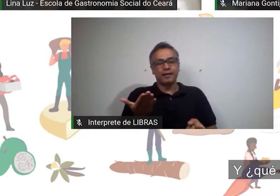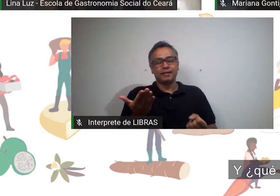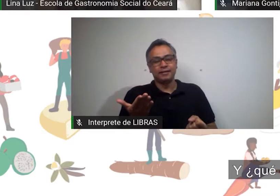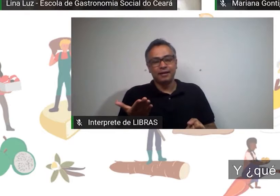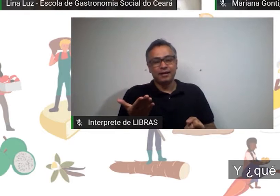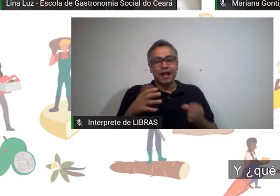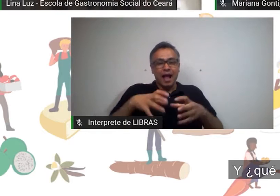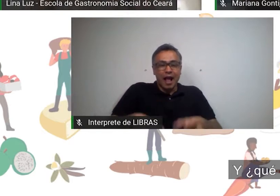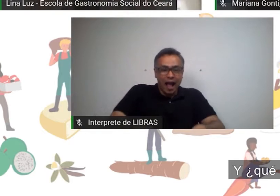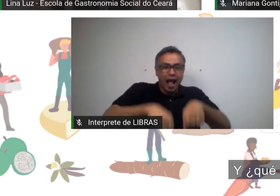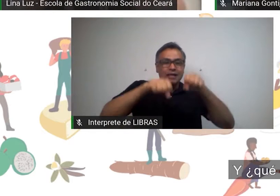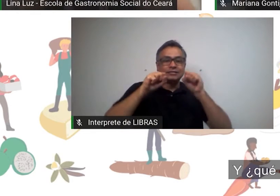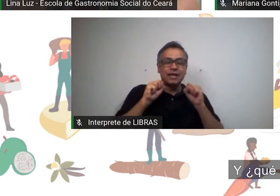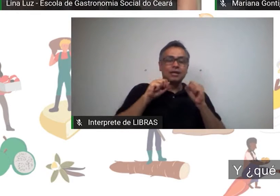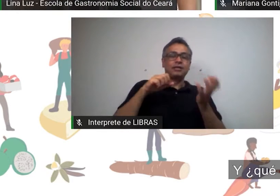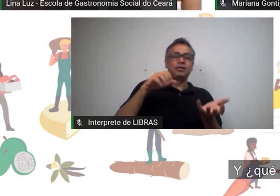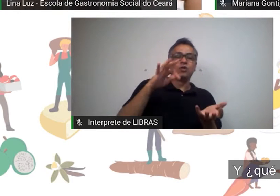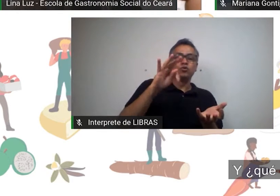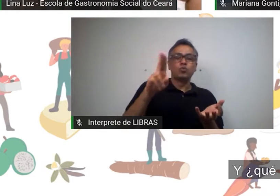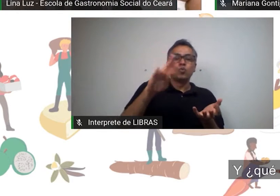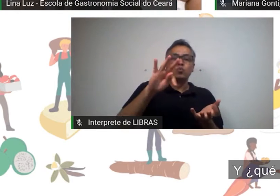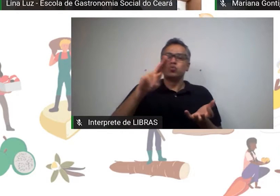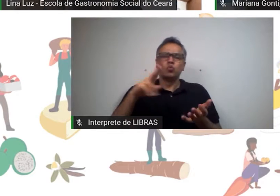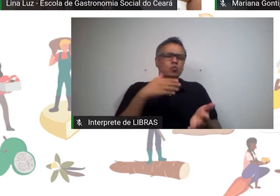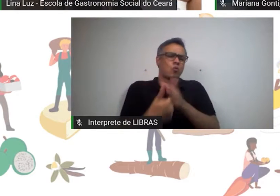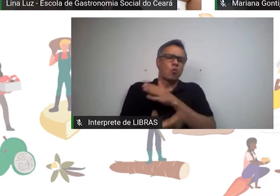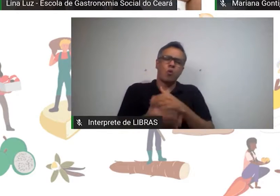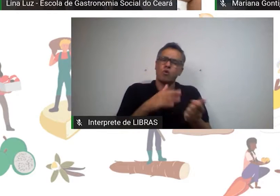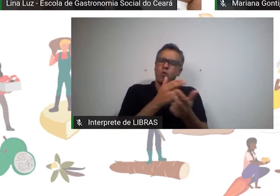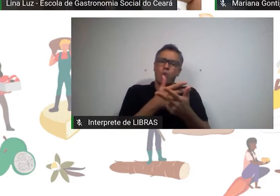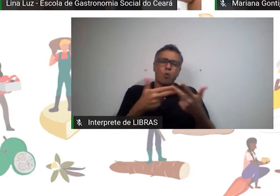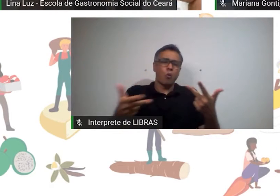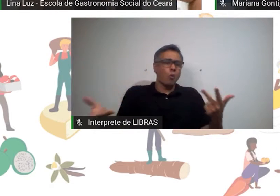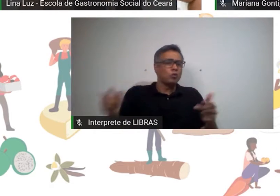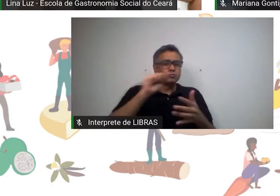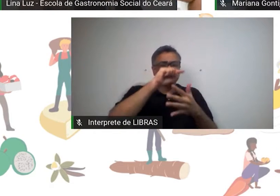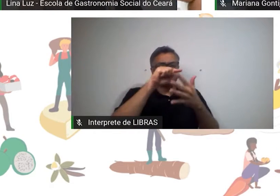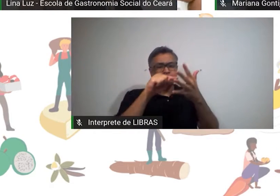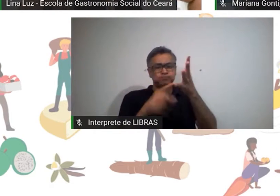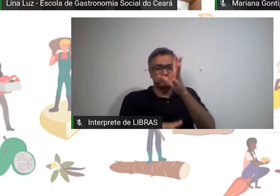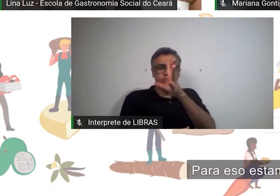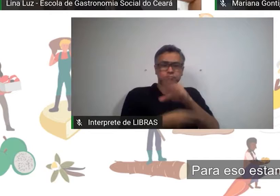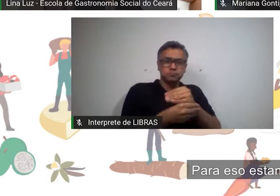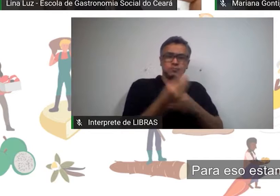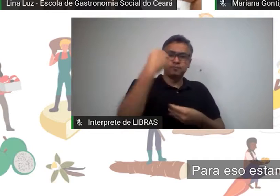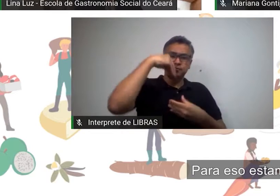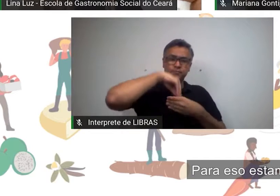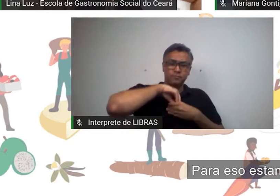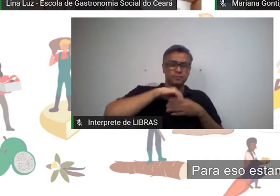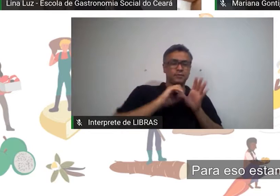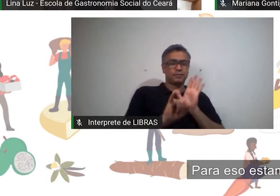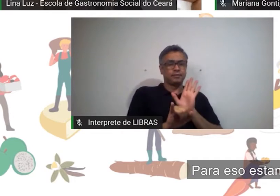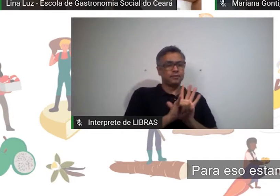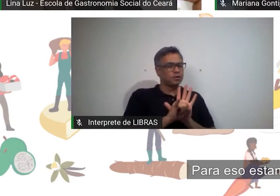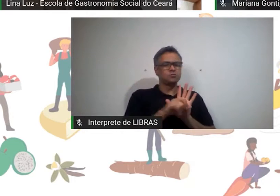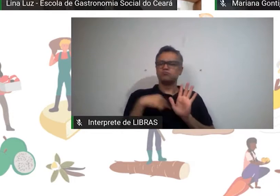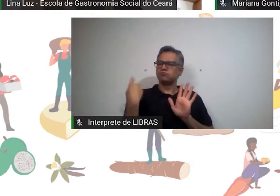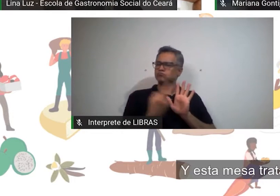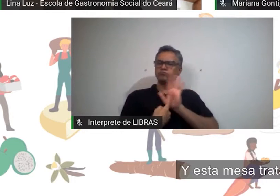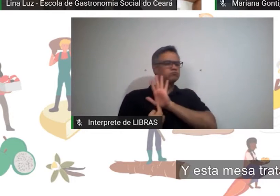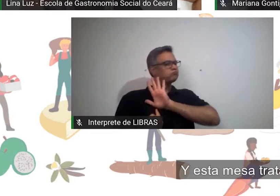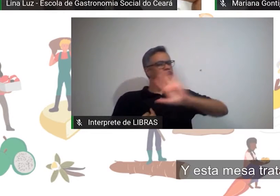nos identifica. E o que é que a gente faz? Resiste. É para isso que a gente está aqui. É o